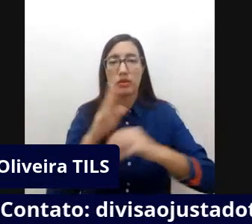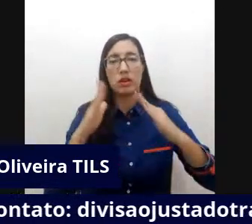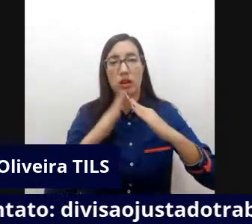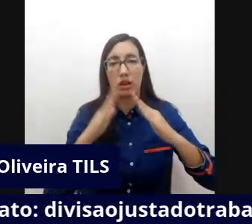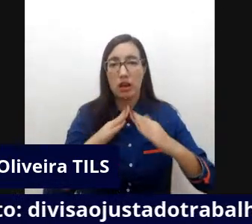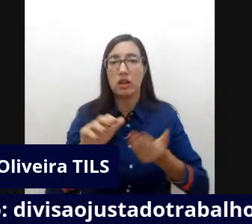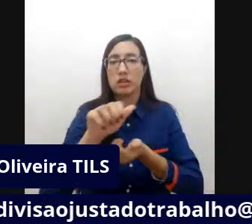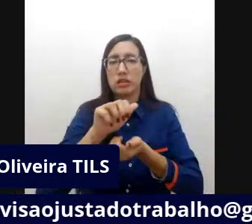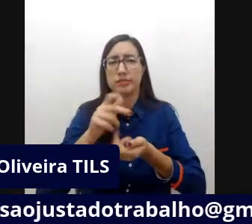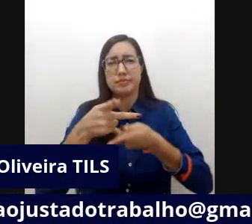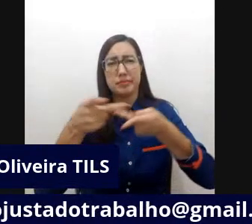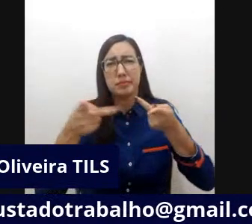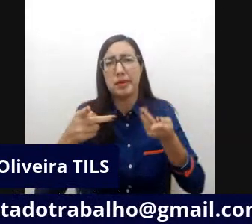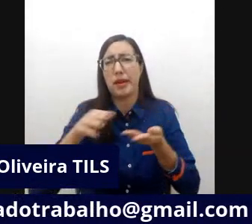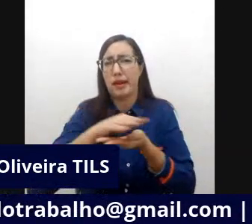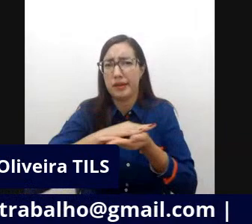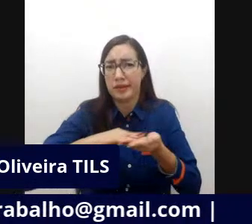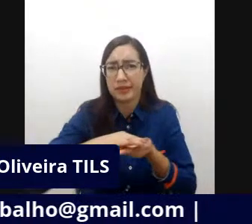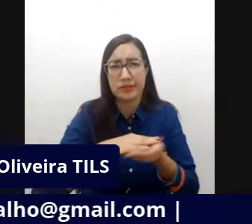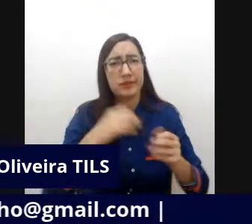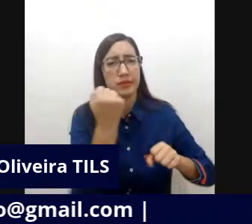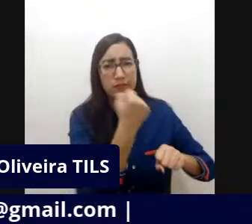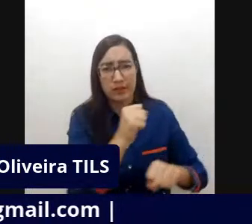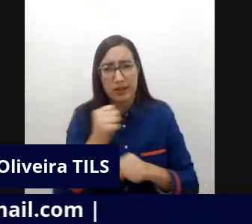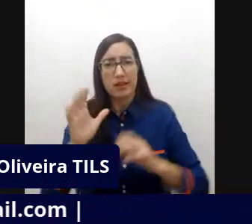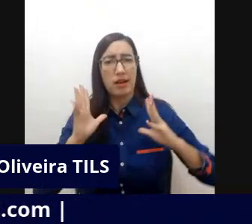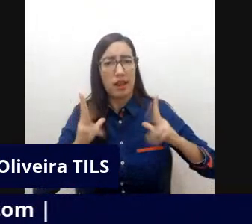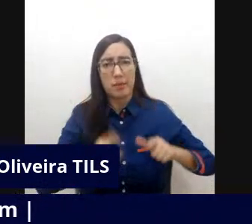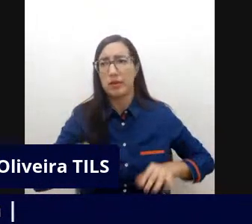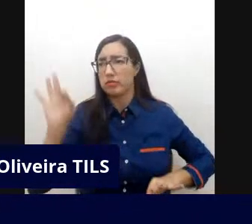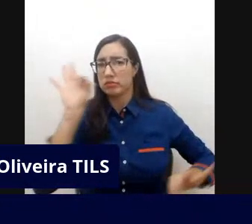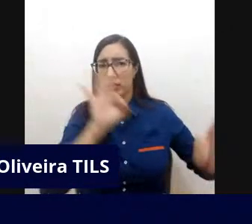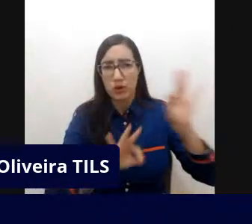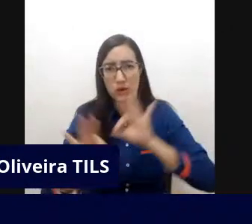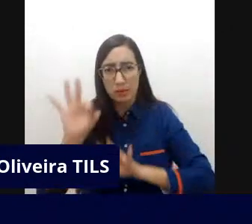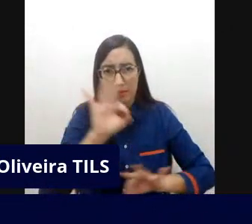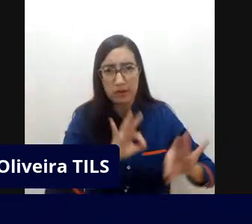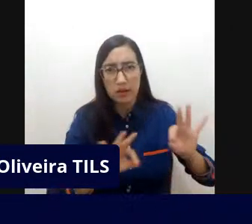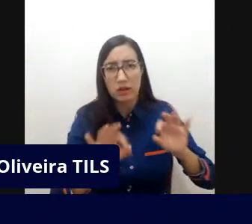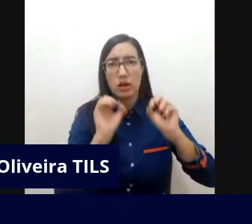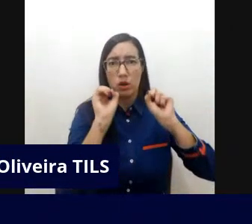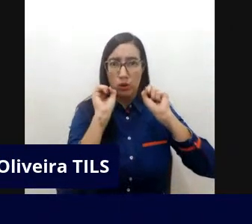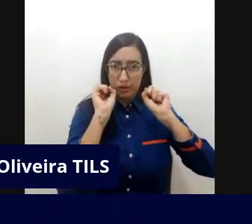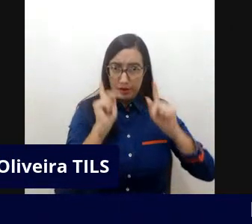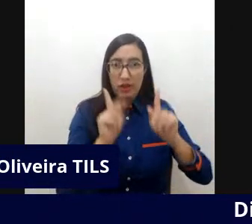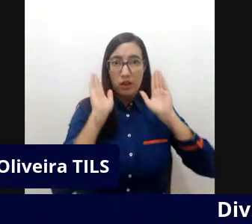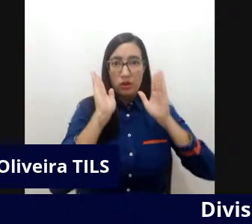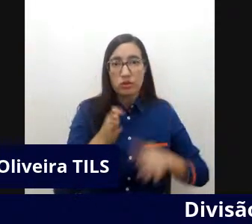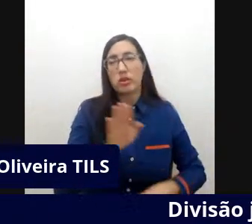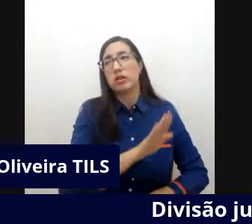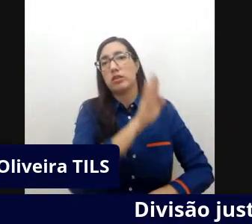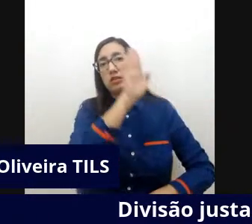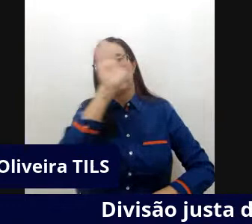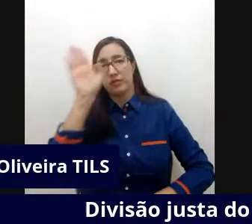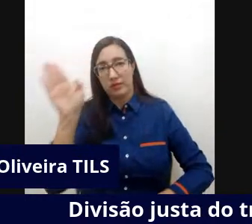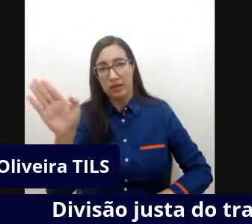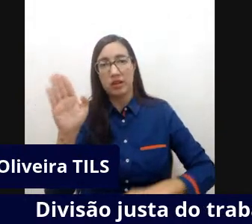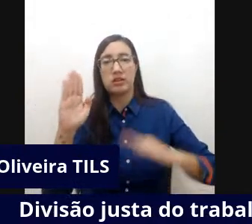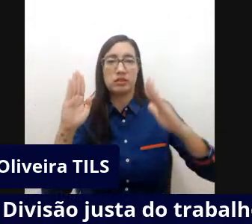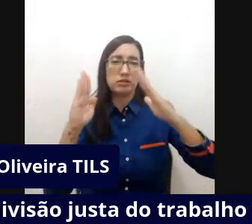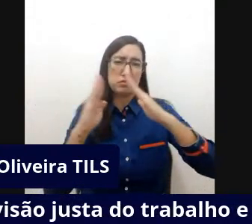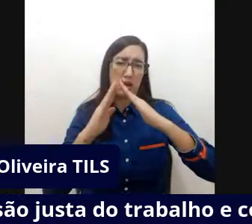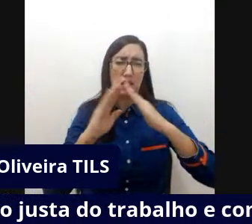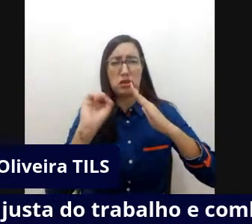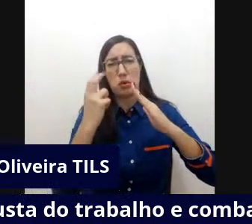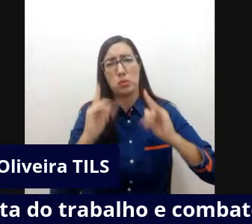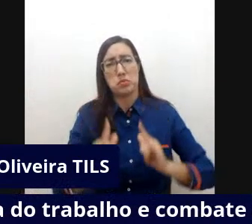tem aquele trabalho, chegar na casa da empregadora, cuidar das crianças da casa onde trabalha,